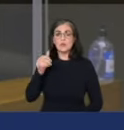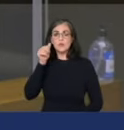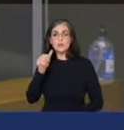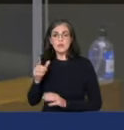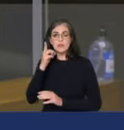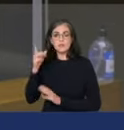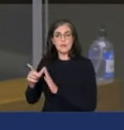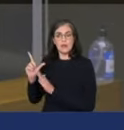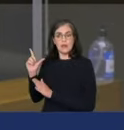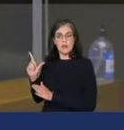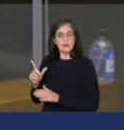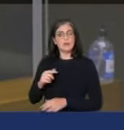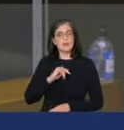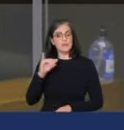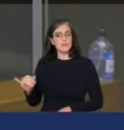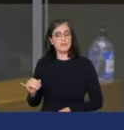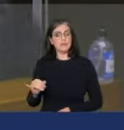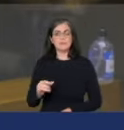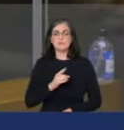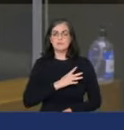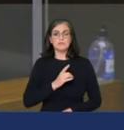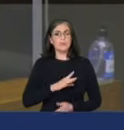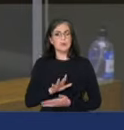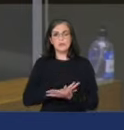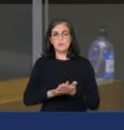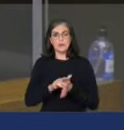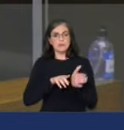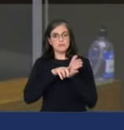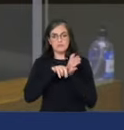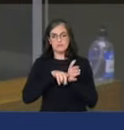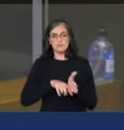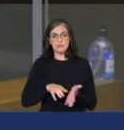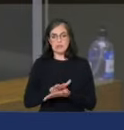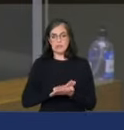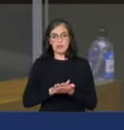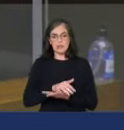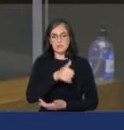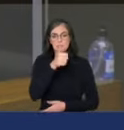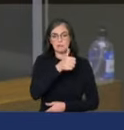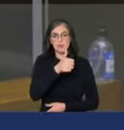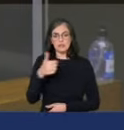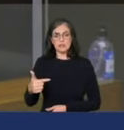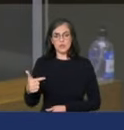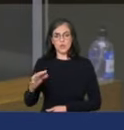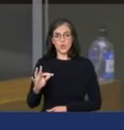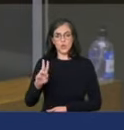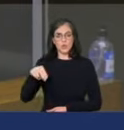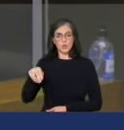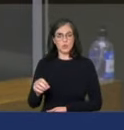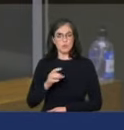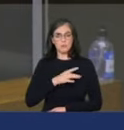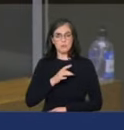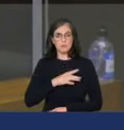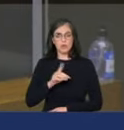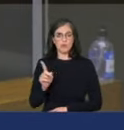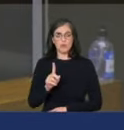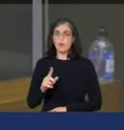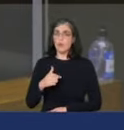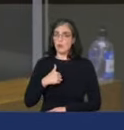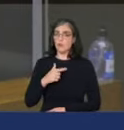medo de que esse faça uma Auditoria do primeiro turno não tenho medo de eleição eu tenho medo de perder a democracia